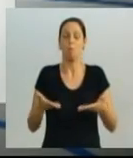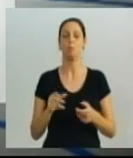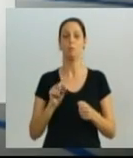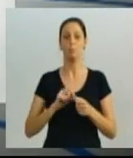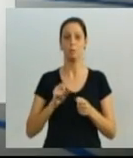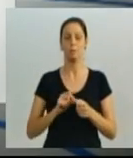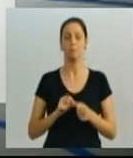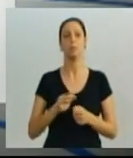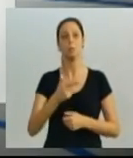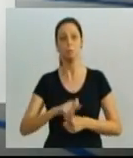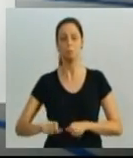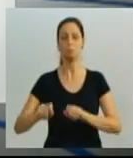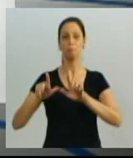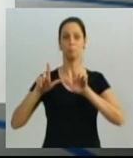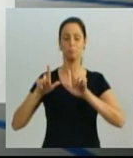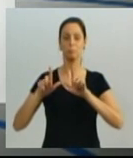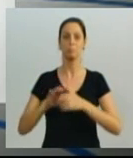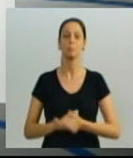o outro slide?